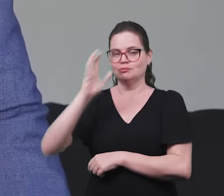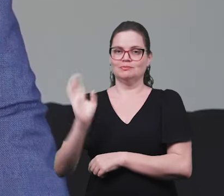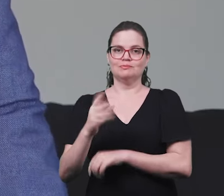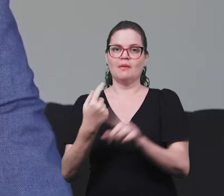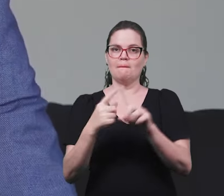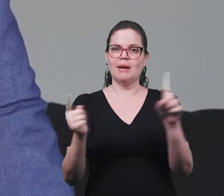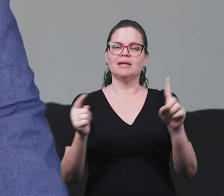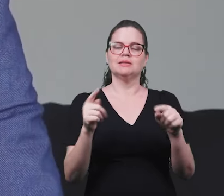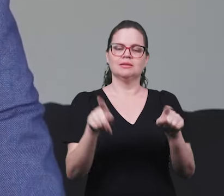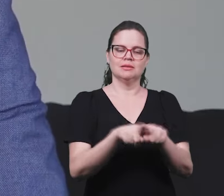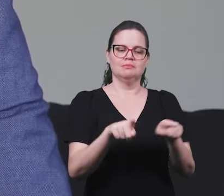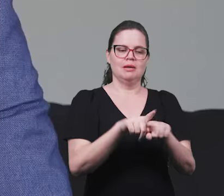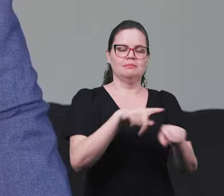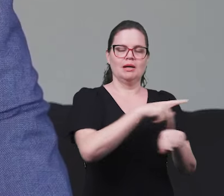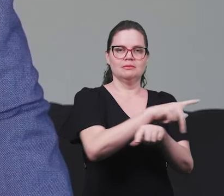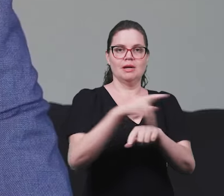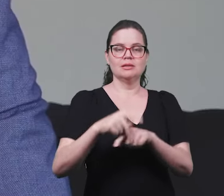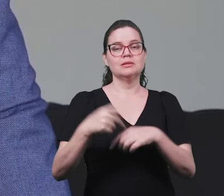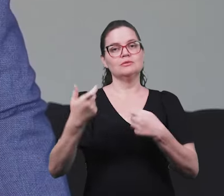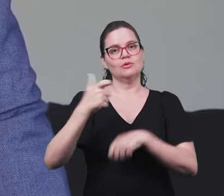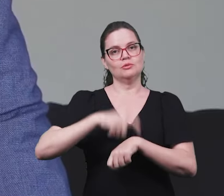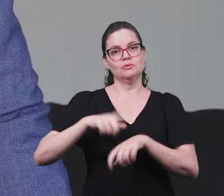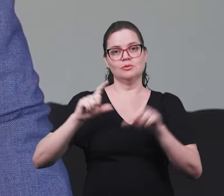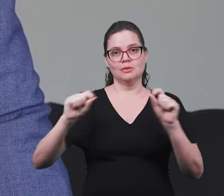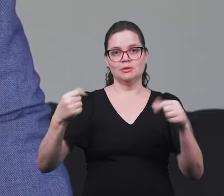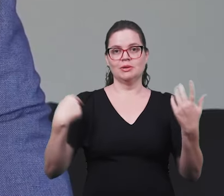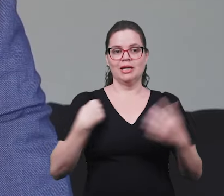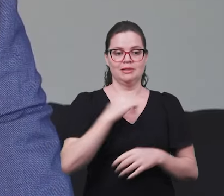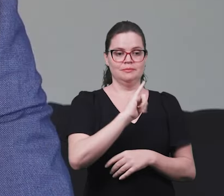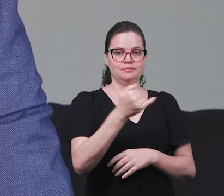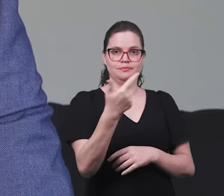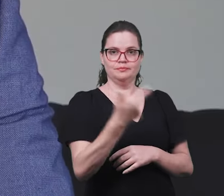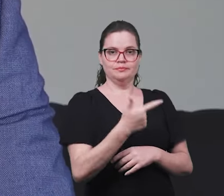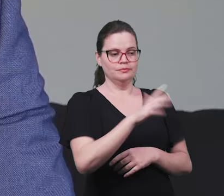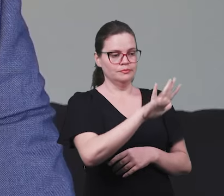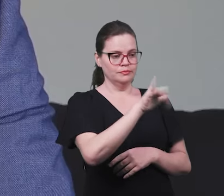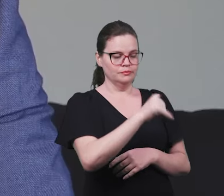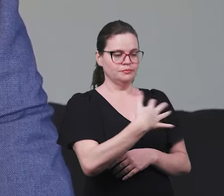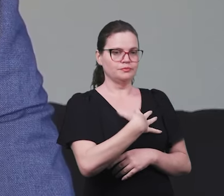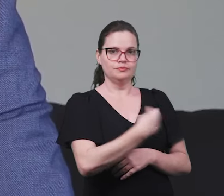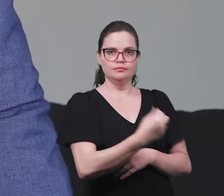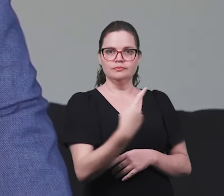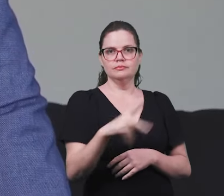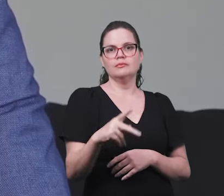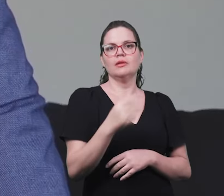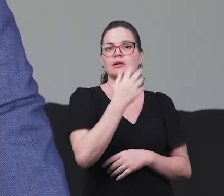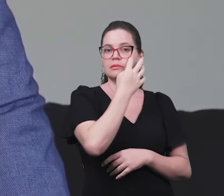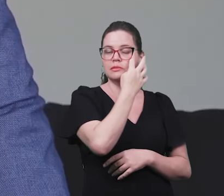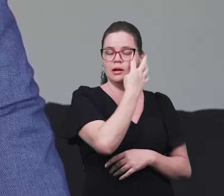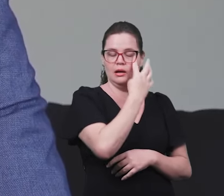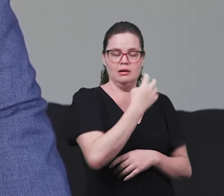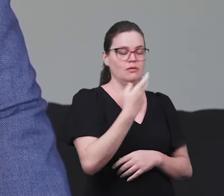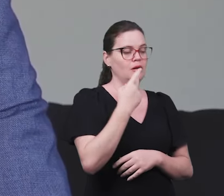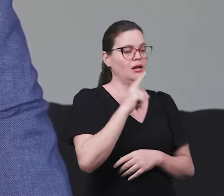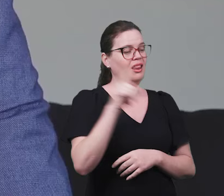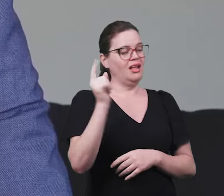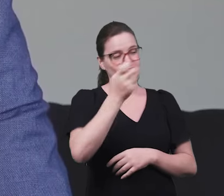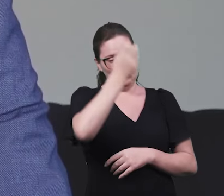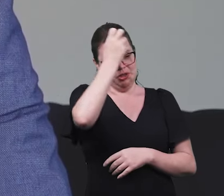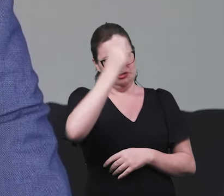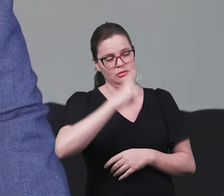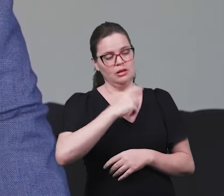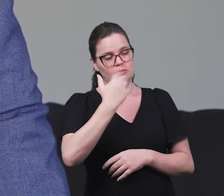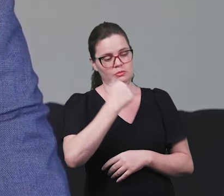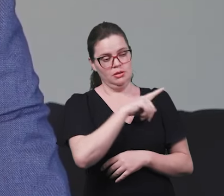nesse tempo que Jacó ele chamou seus filhos e ele fala que havia mantimento no Egito, que ele ouviu falar que